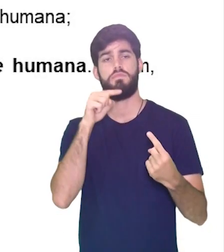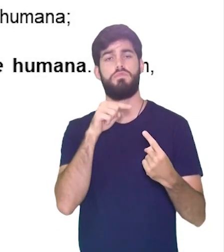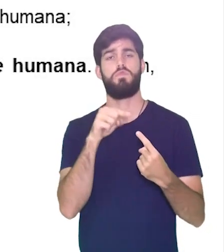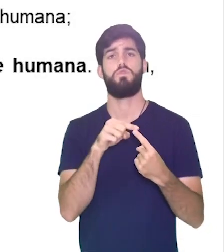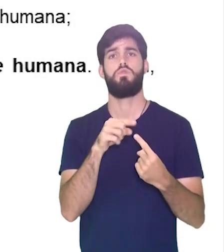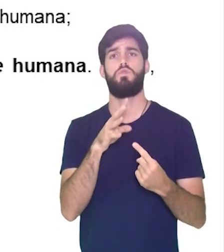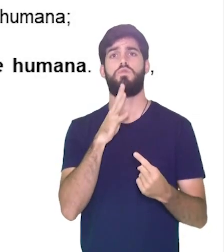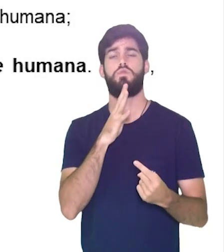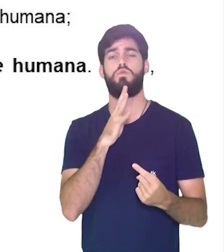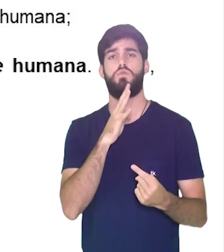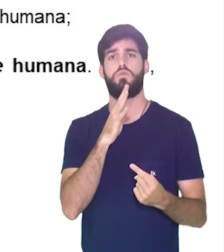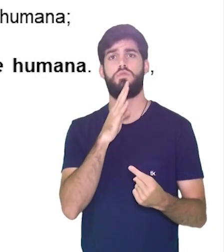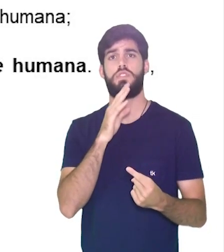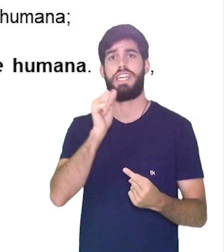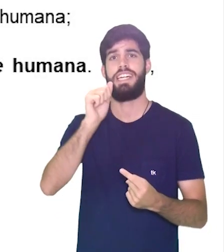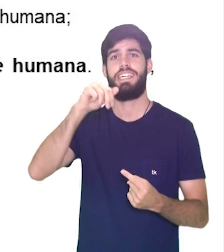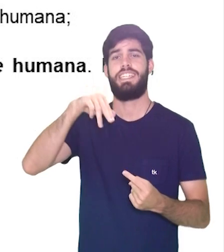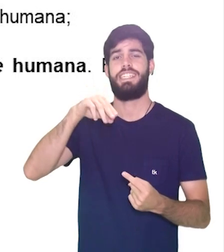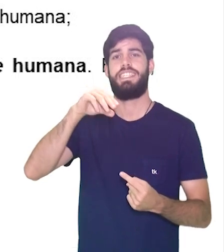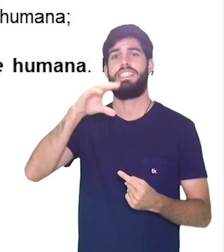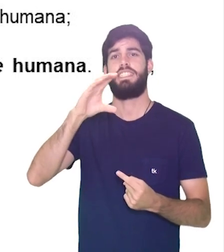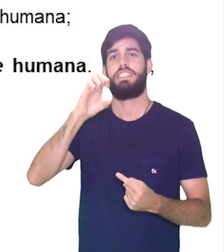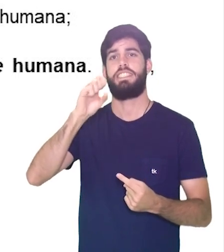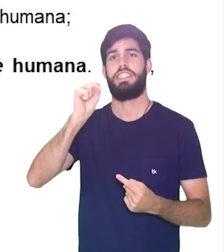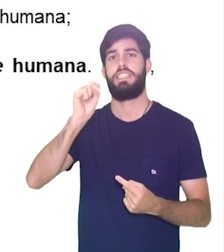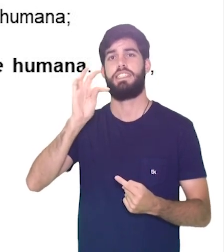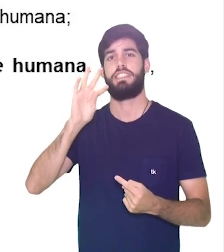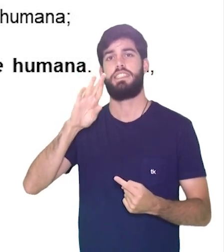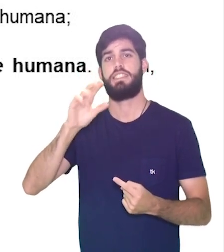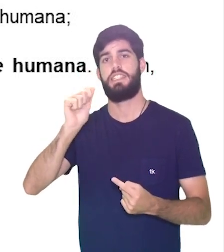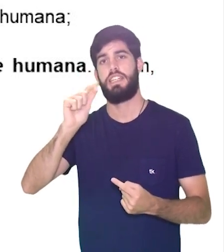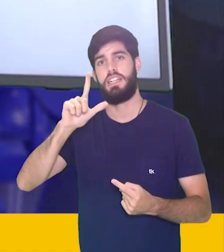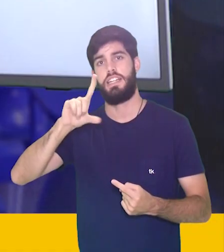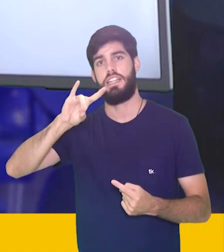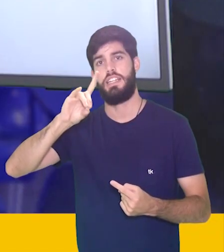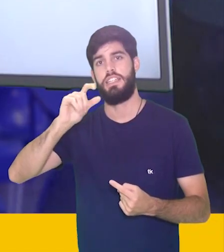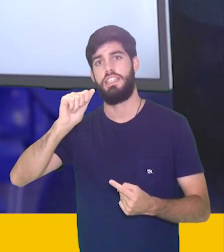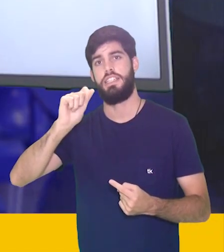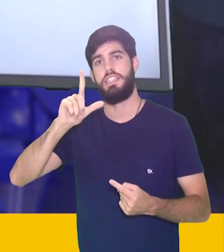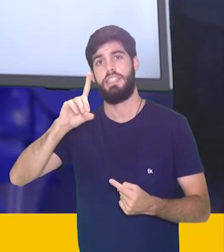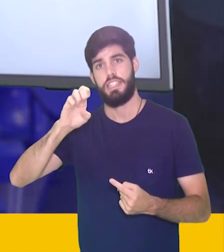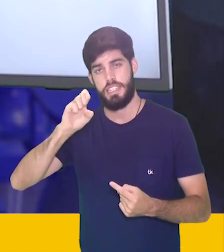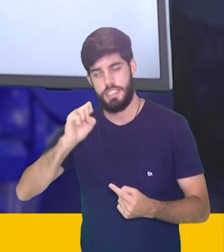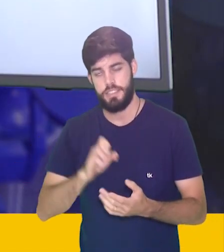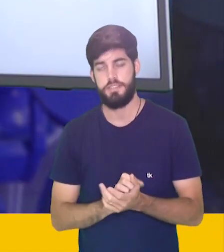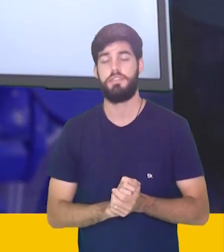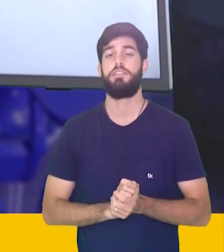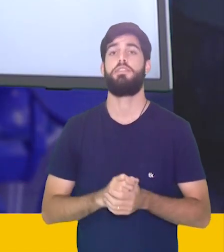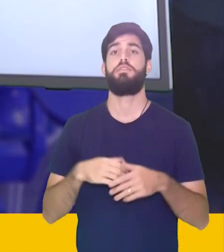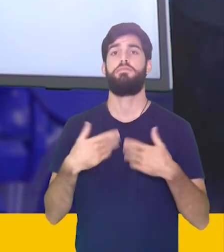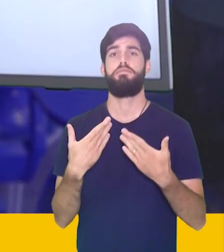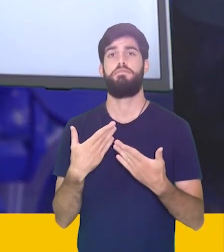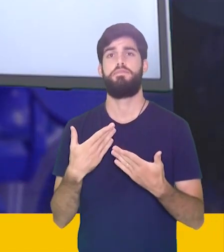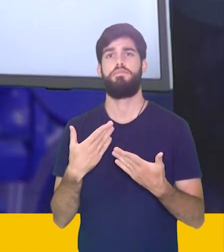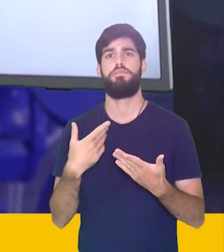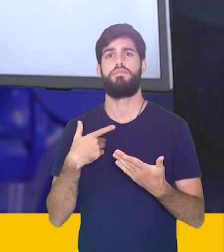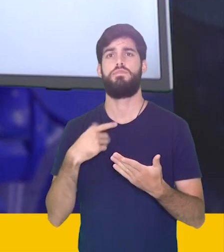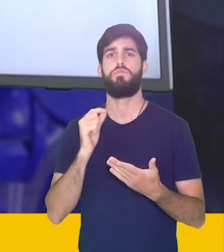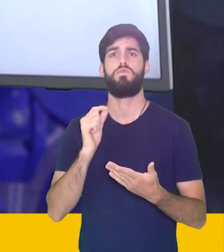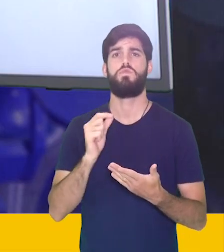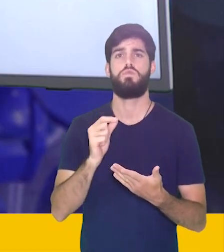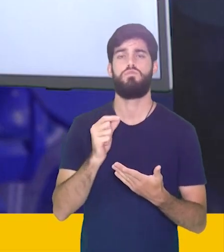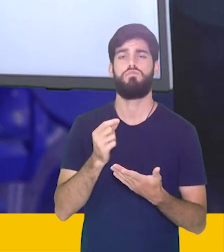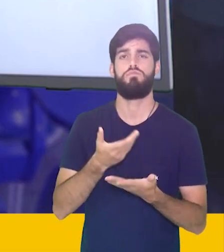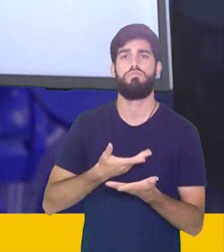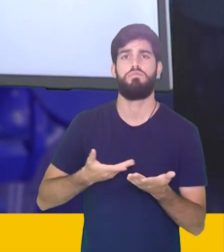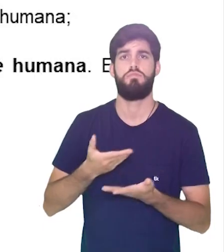como objeto do conhecimento a ancestralidade e a tradição oral. Então, nesse primeiro momento nosso,